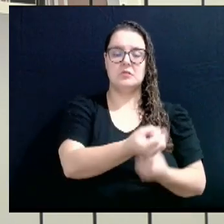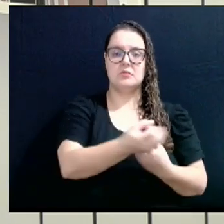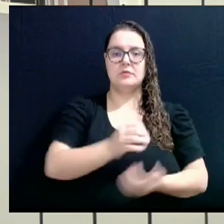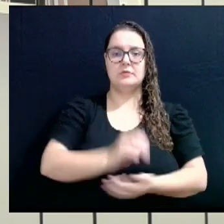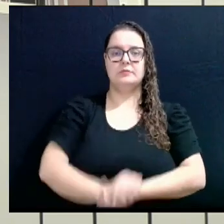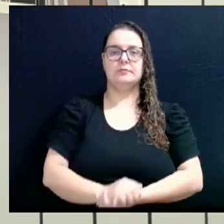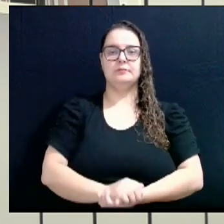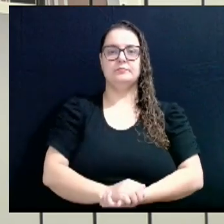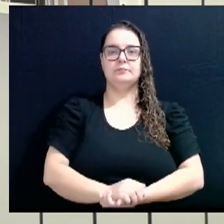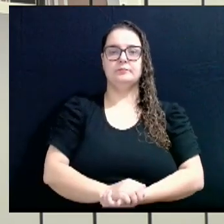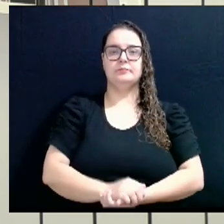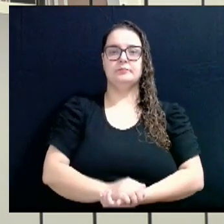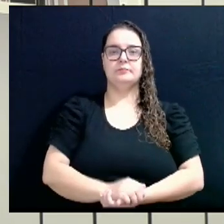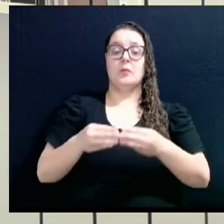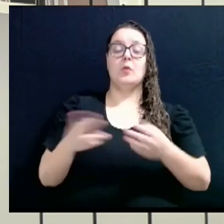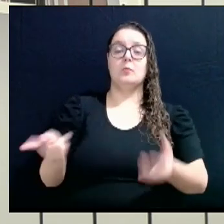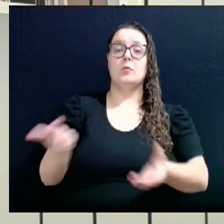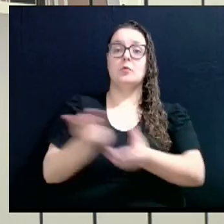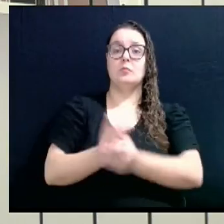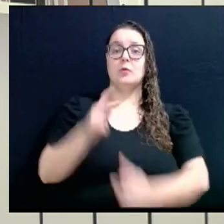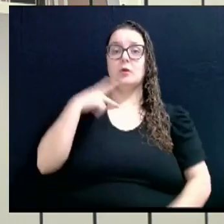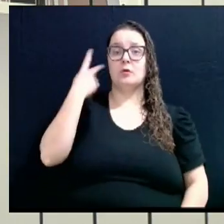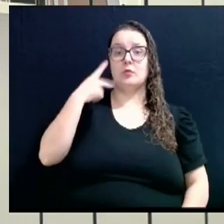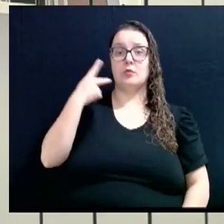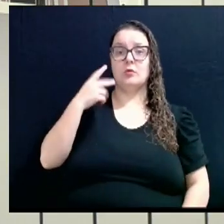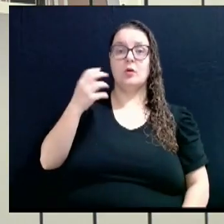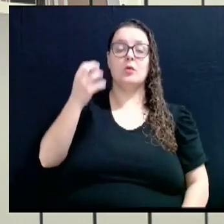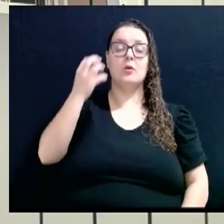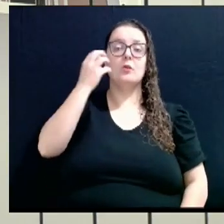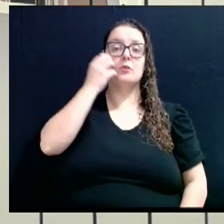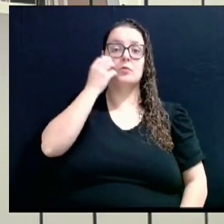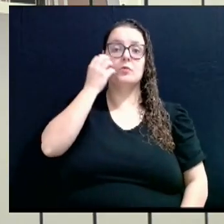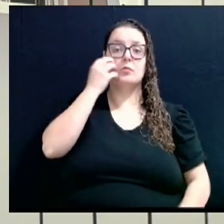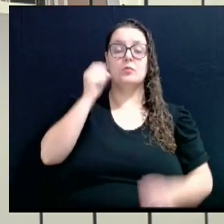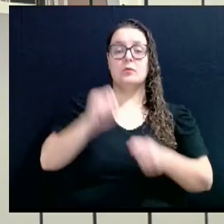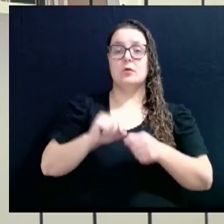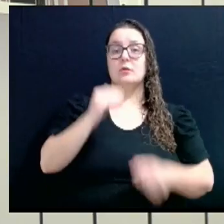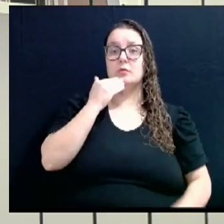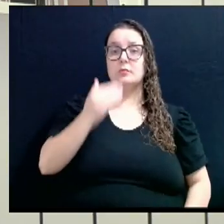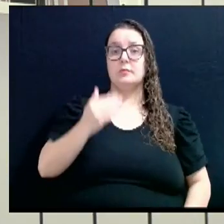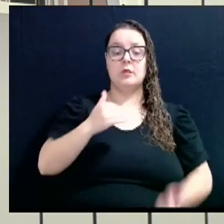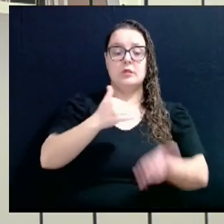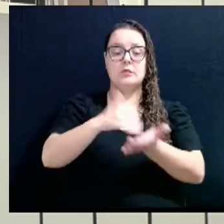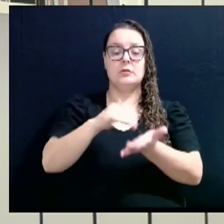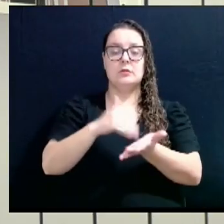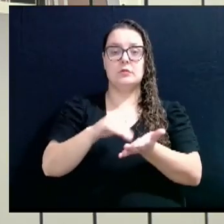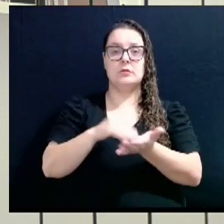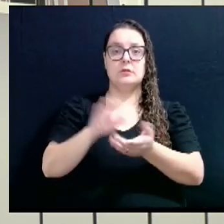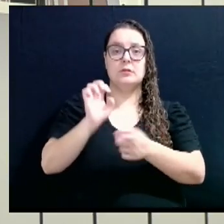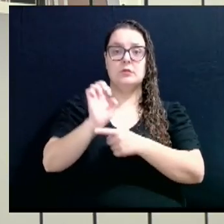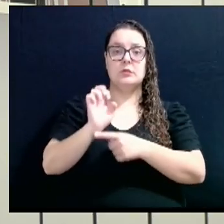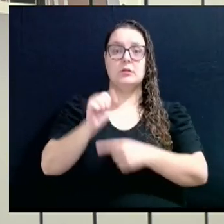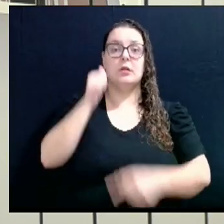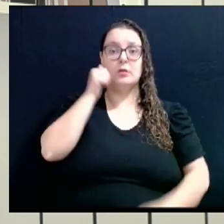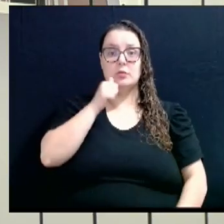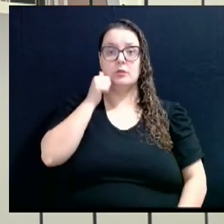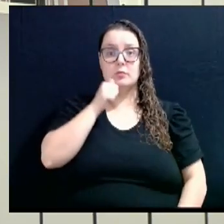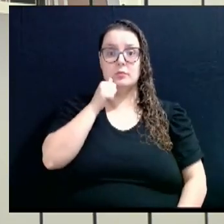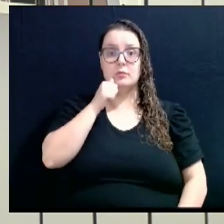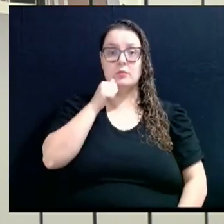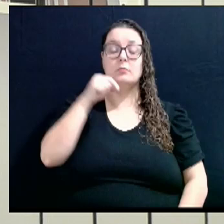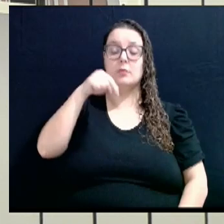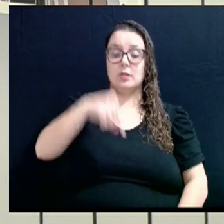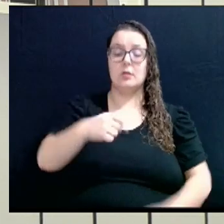Moção protocolada pelo vereador Igor Diego faz um apelo à Secretaria de Estado da Mulher para que ainda neste